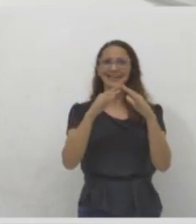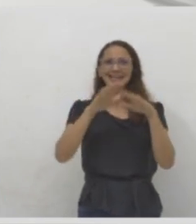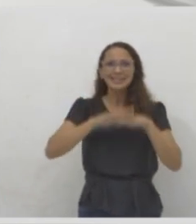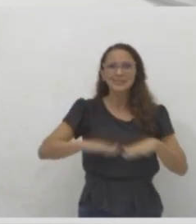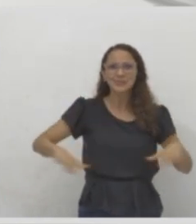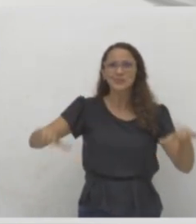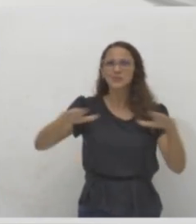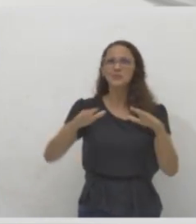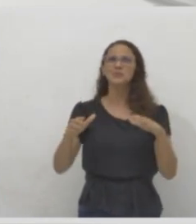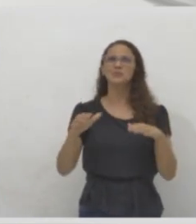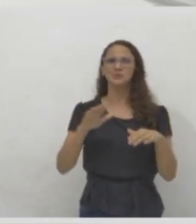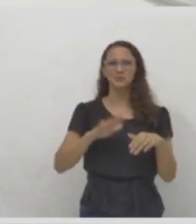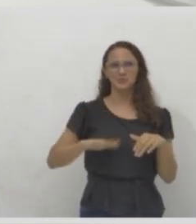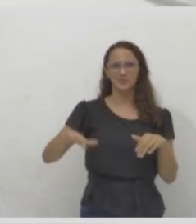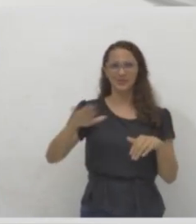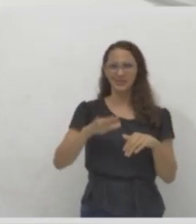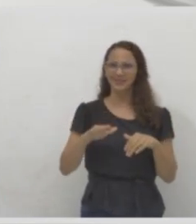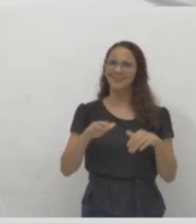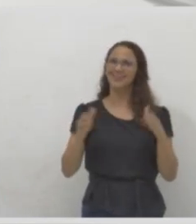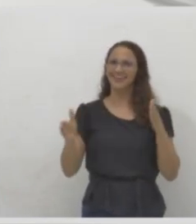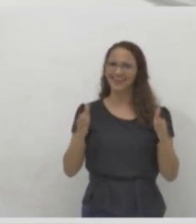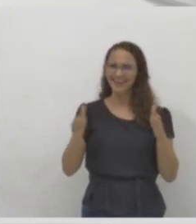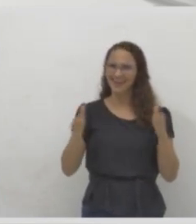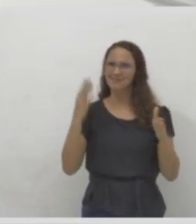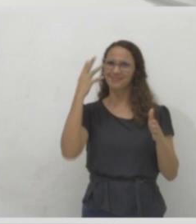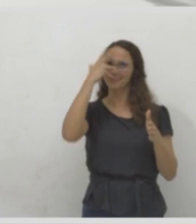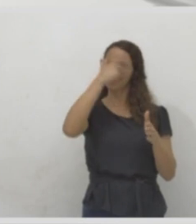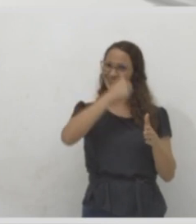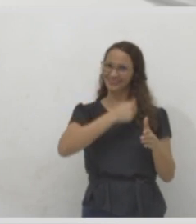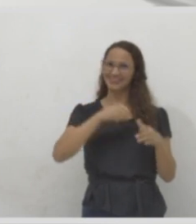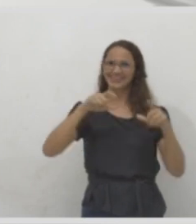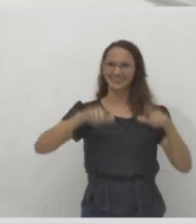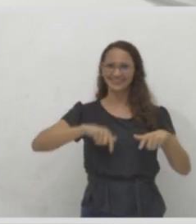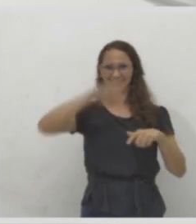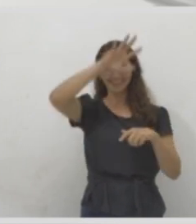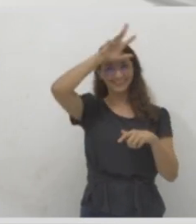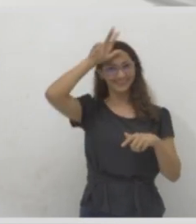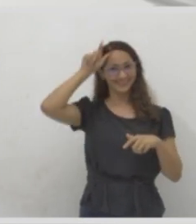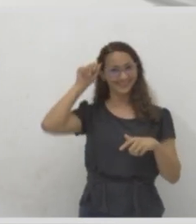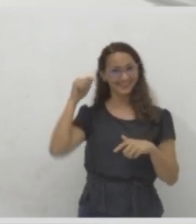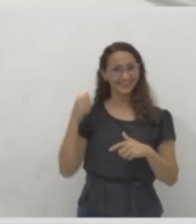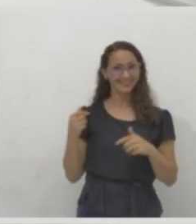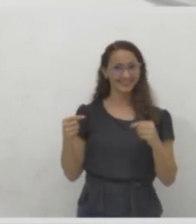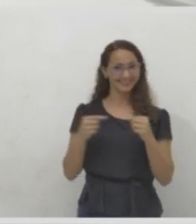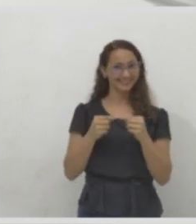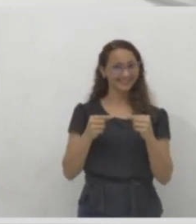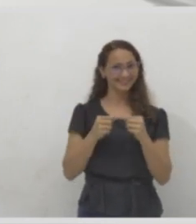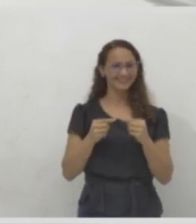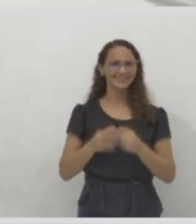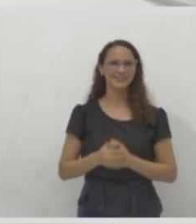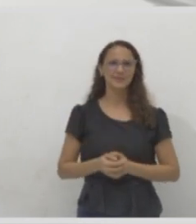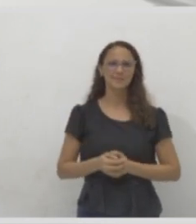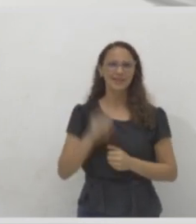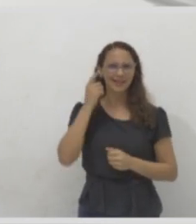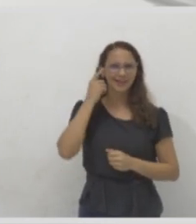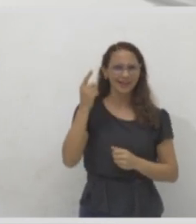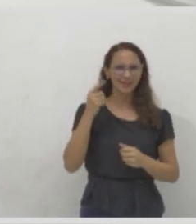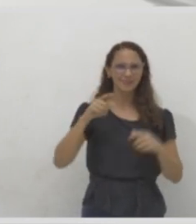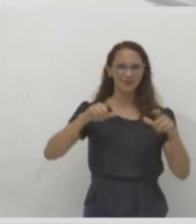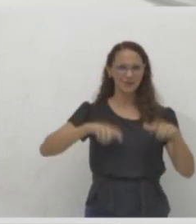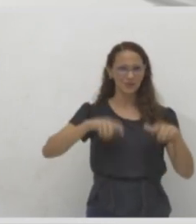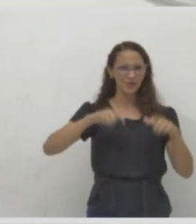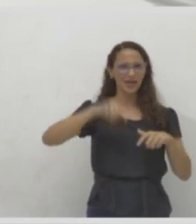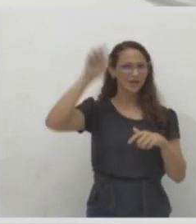amazônica. Quando o dinheiro começou a entrar em Belém e depois atingiu Manaus, né, os